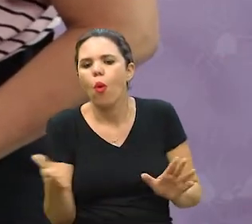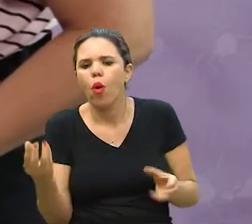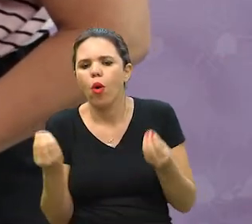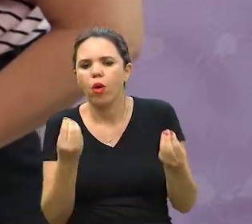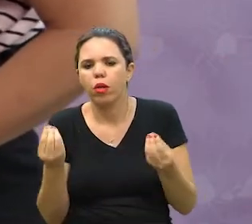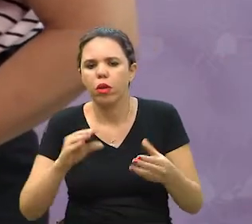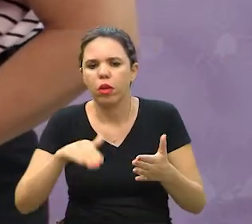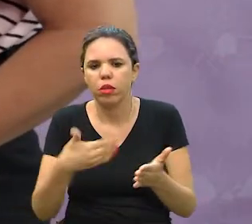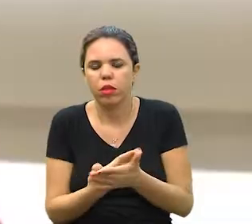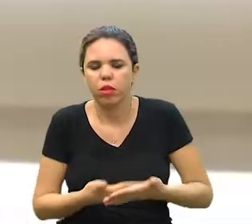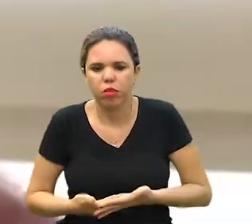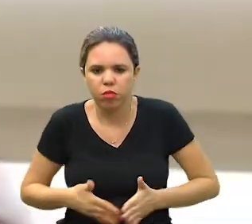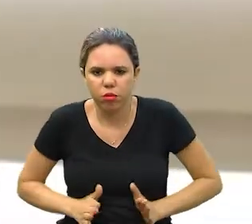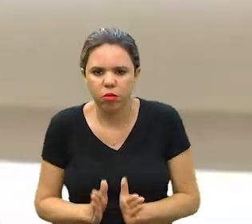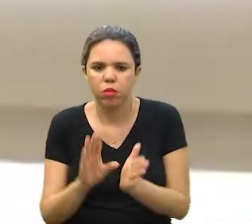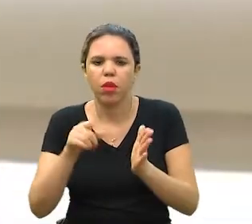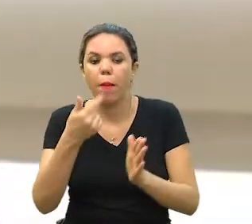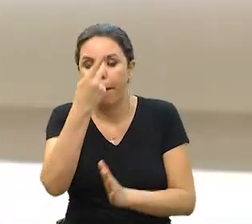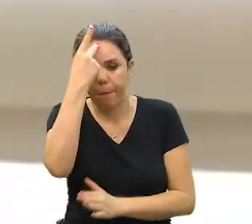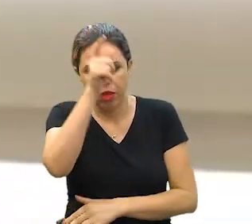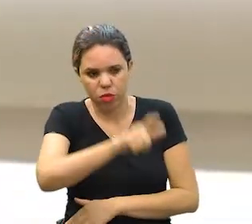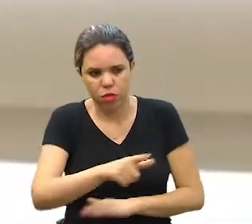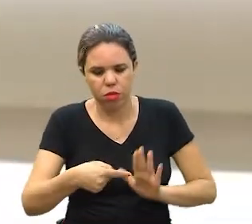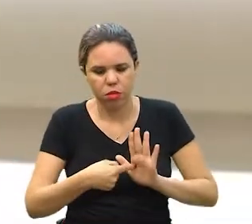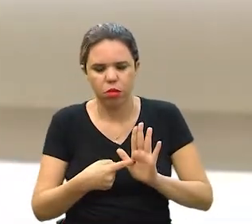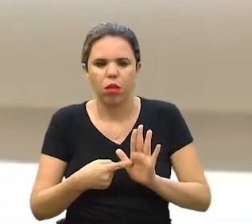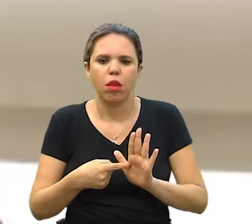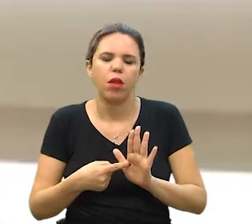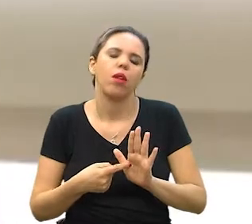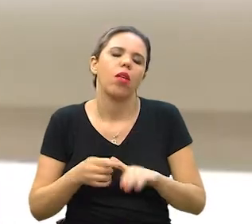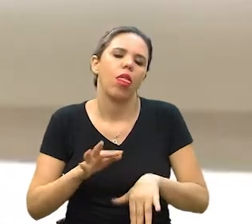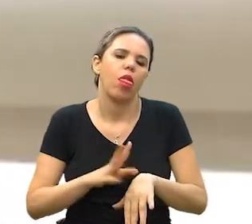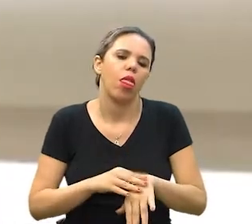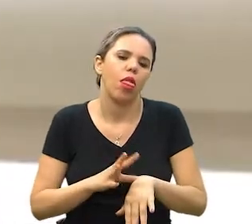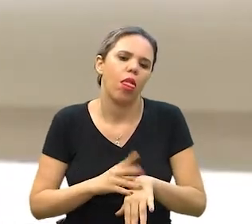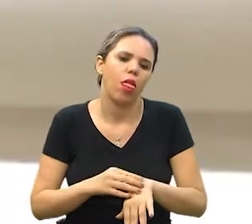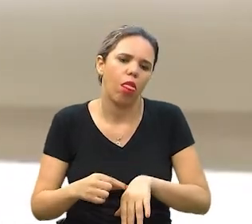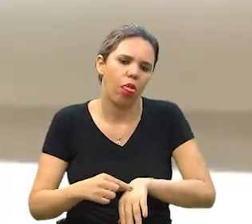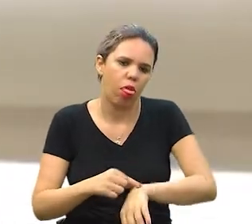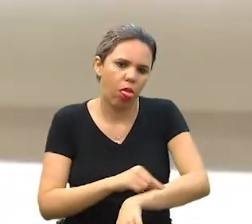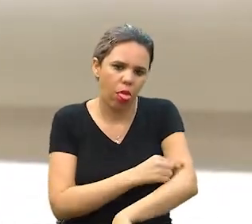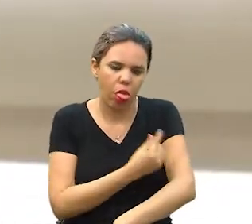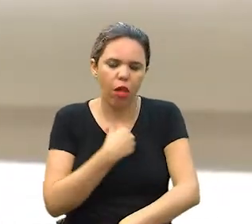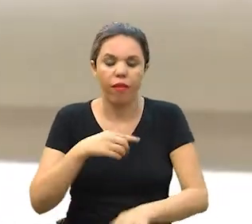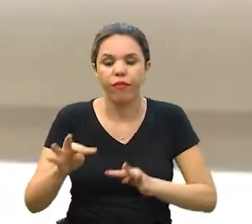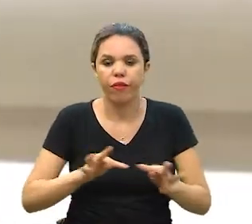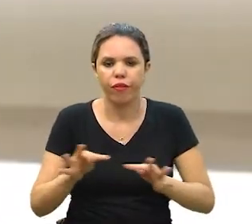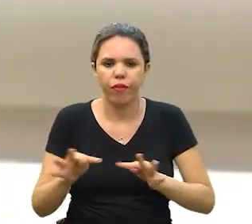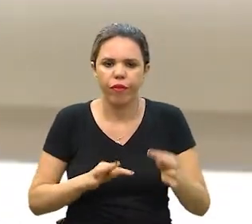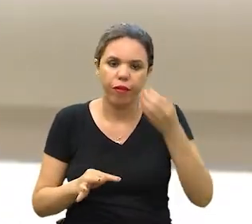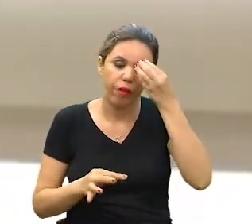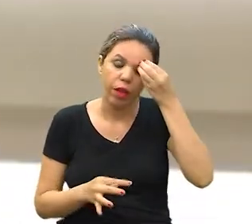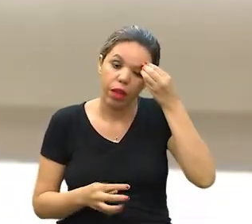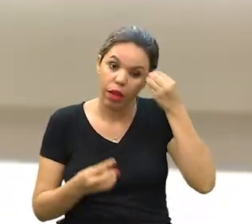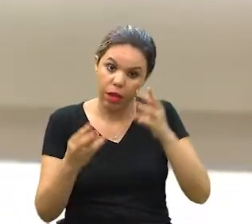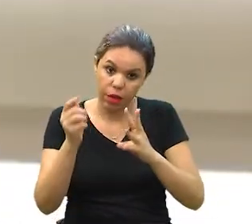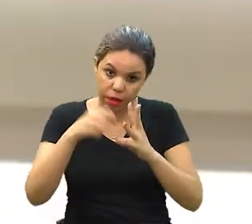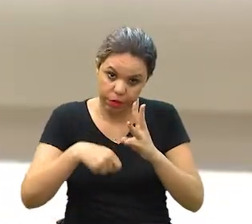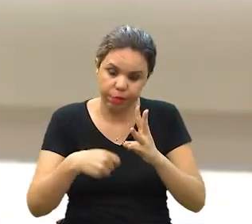gravidez toda até o bebê nascer? Então, uma paciente que apresenta trombose, ela vai ter que fazer um tratamento